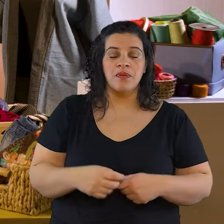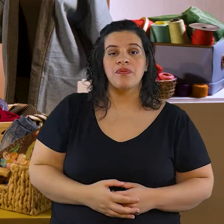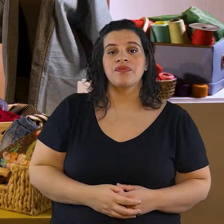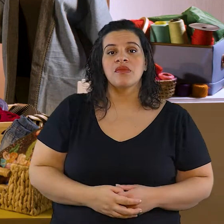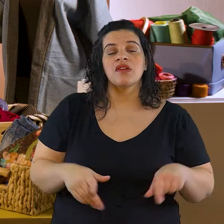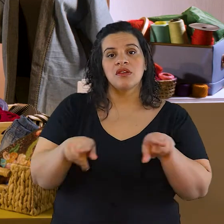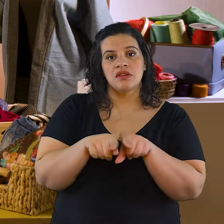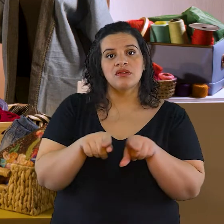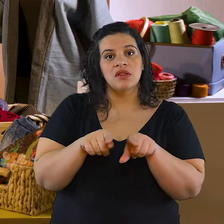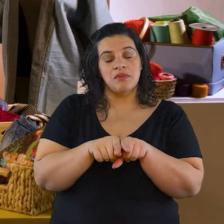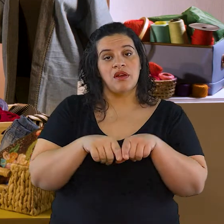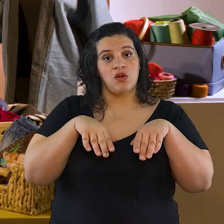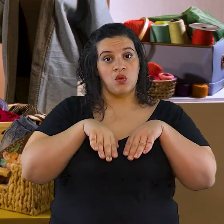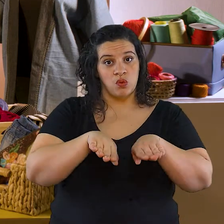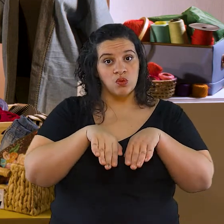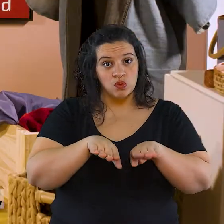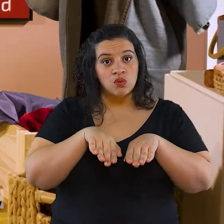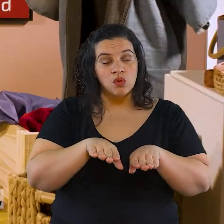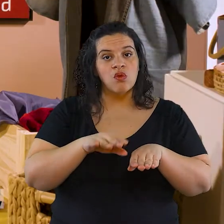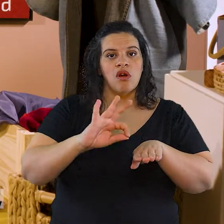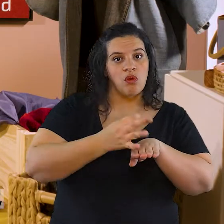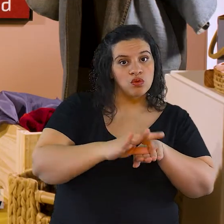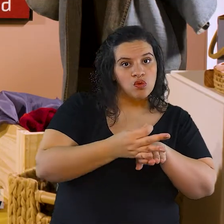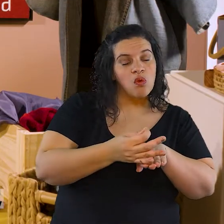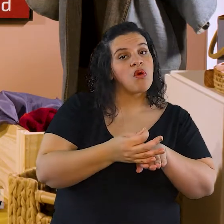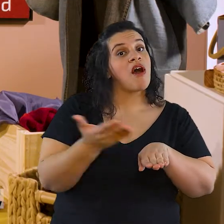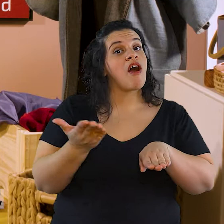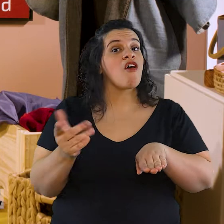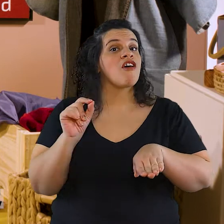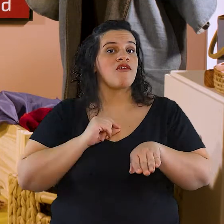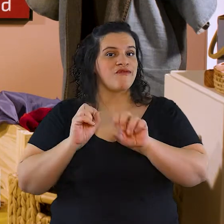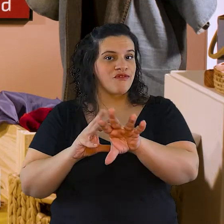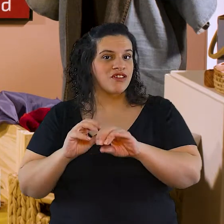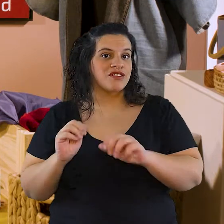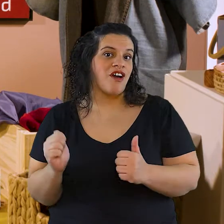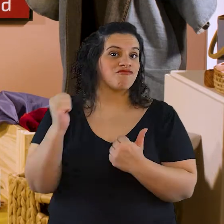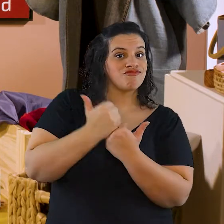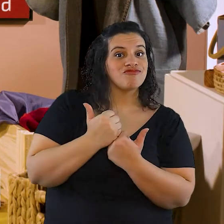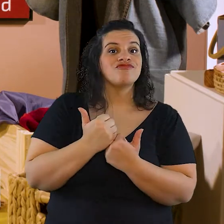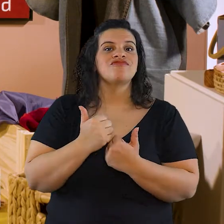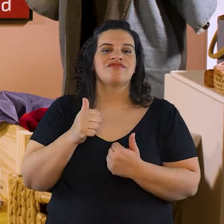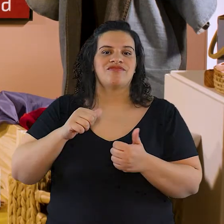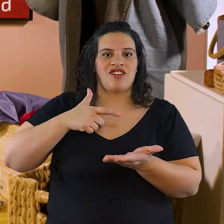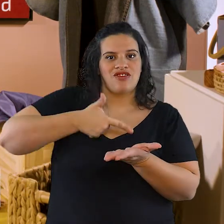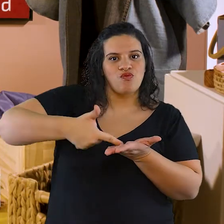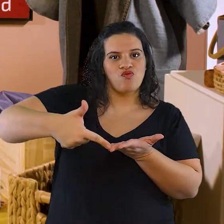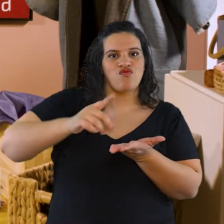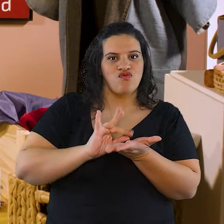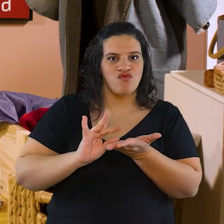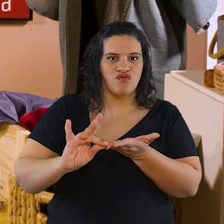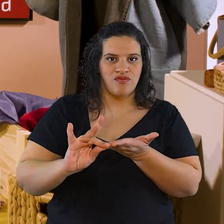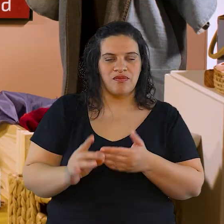a ideia, para além da costura, nesse caso eu vou ensinar a modelagem, mas também eu vou mostrar como fazer esse kimono